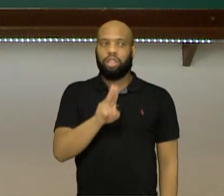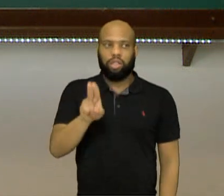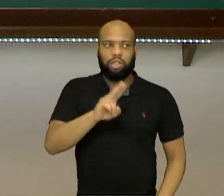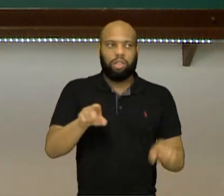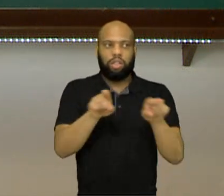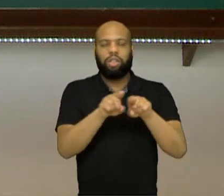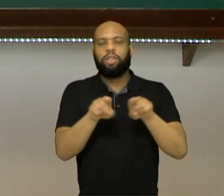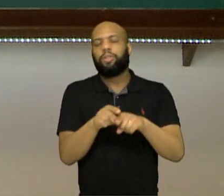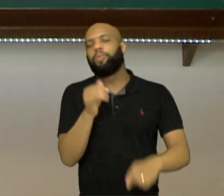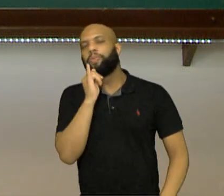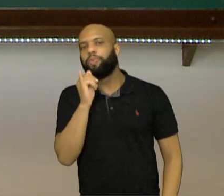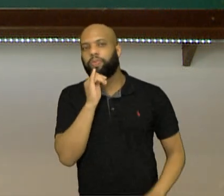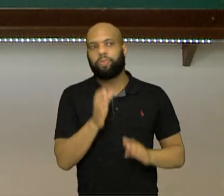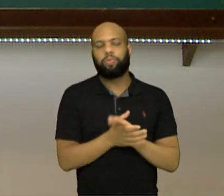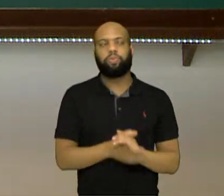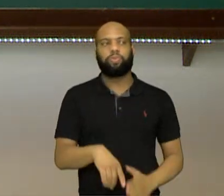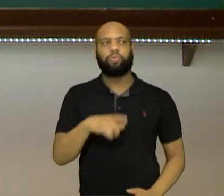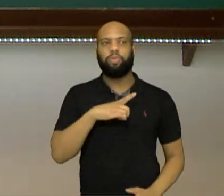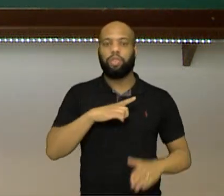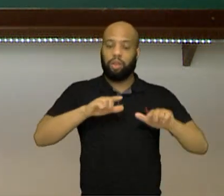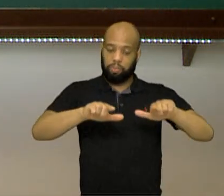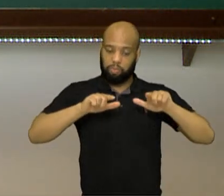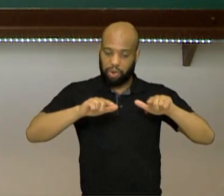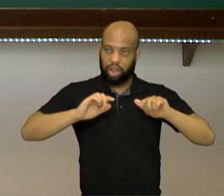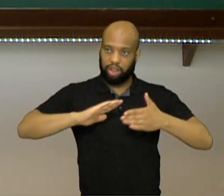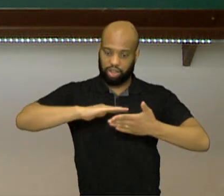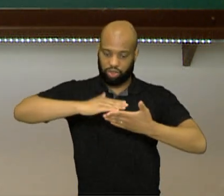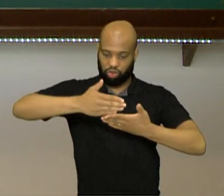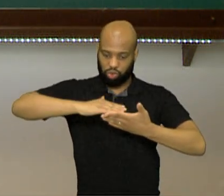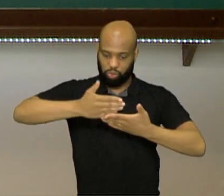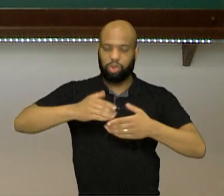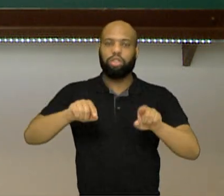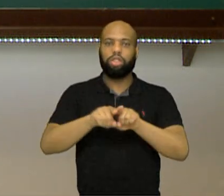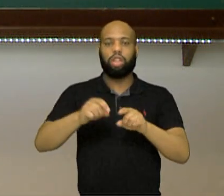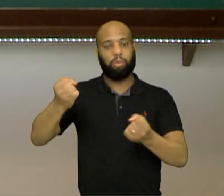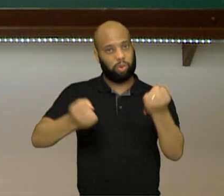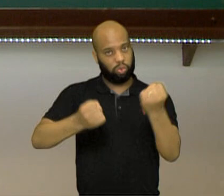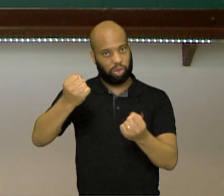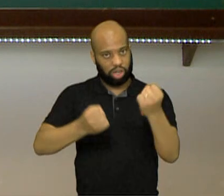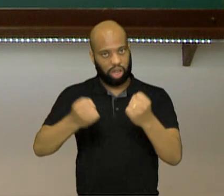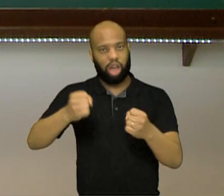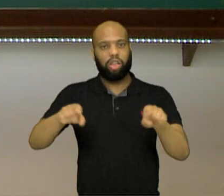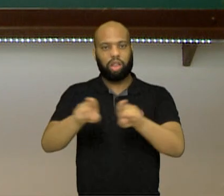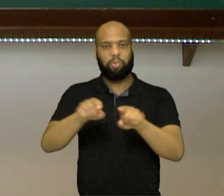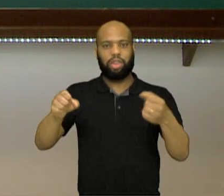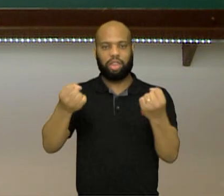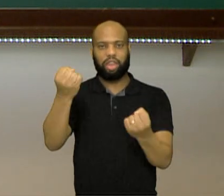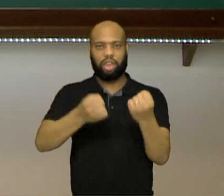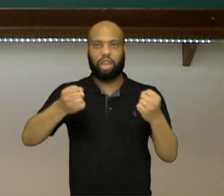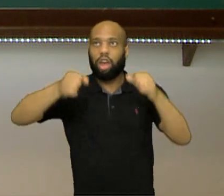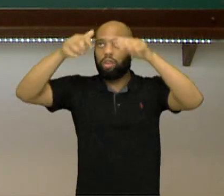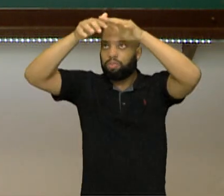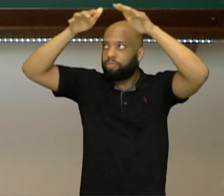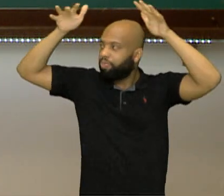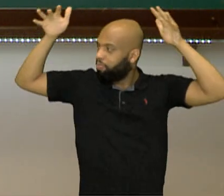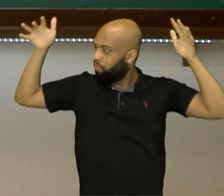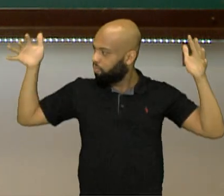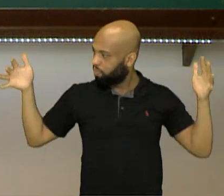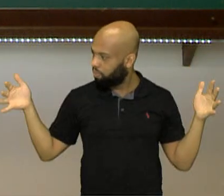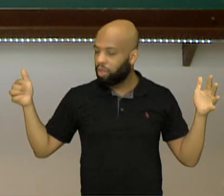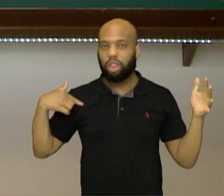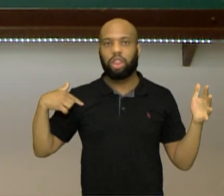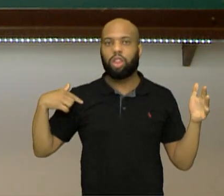também em placas de computador. No carro, por exemplo, a blindagem é feita com a carcaça do carro